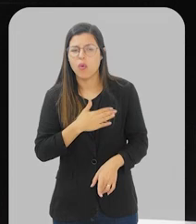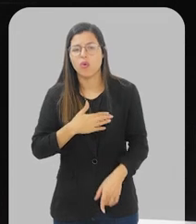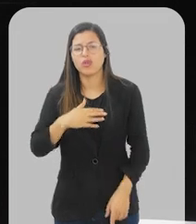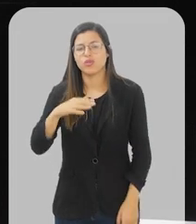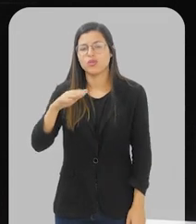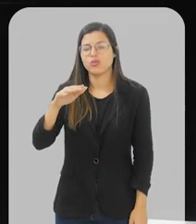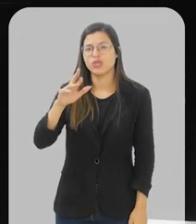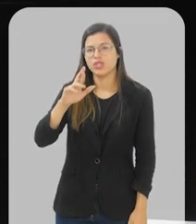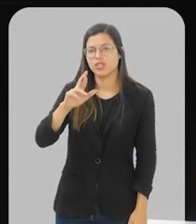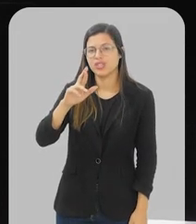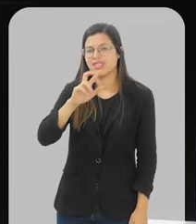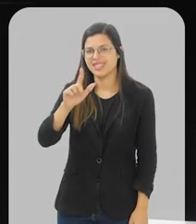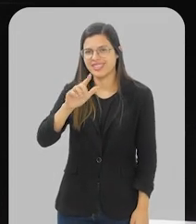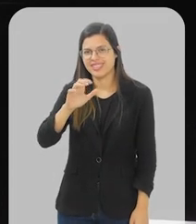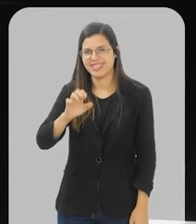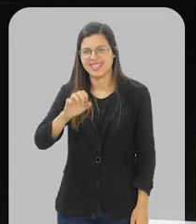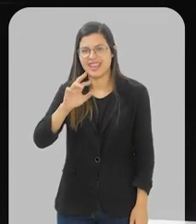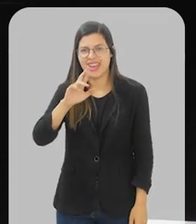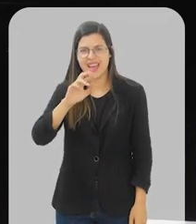Ramalho, Wagner.